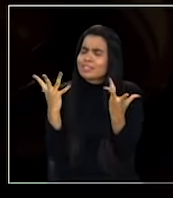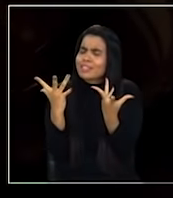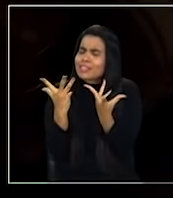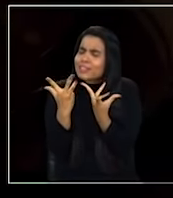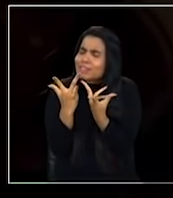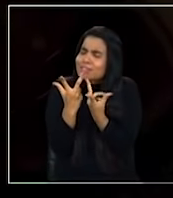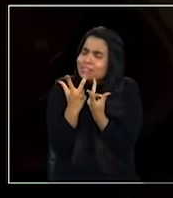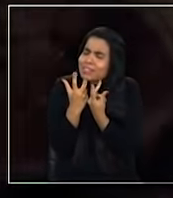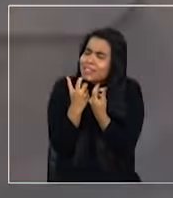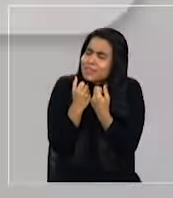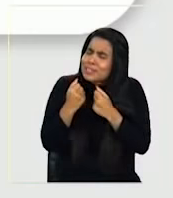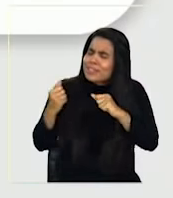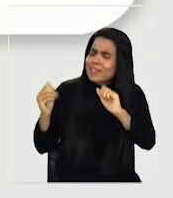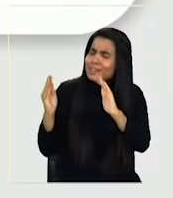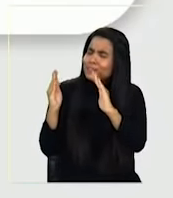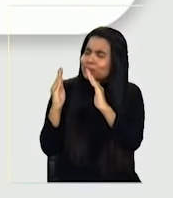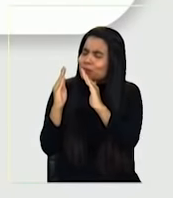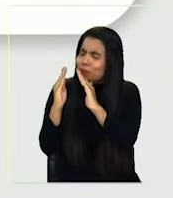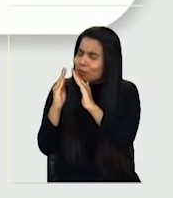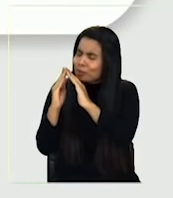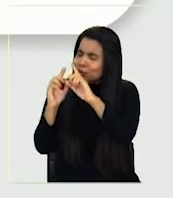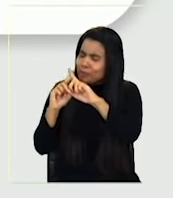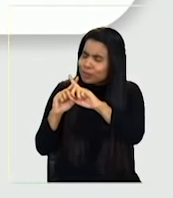os teus